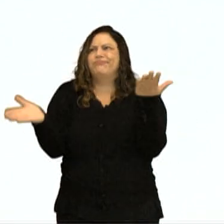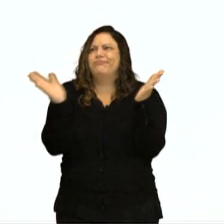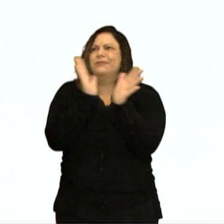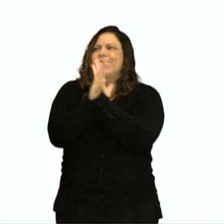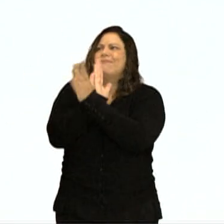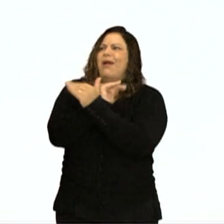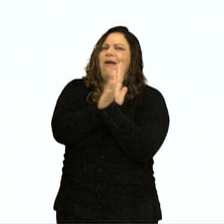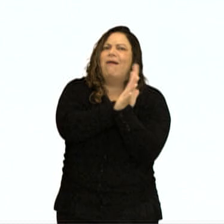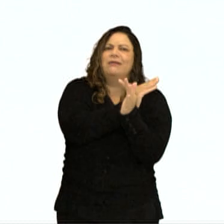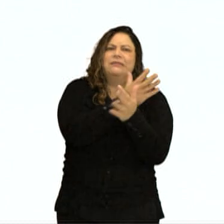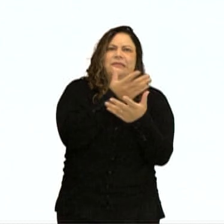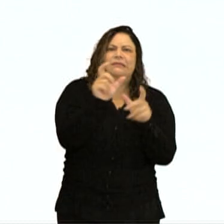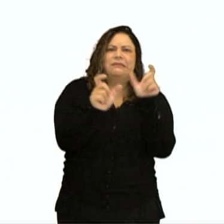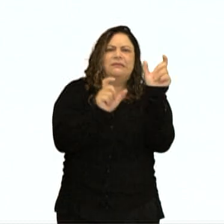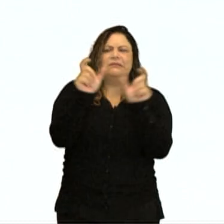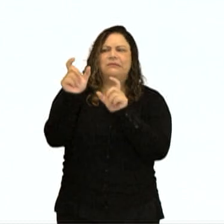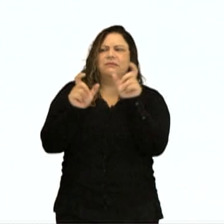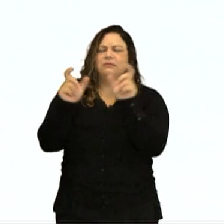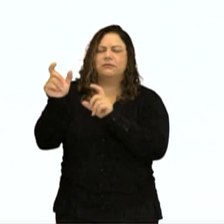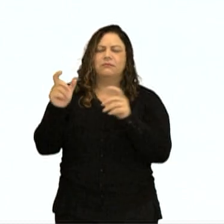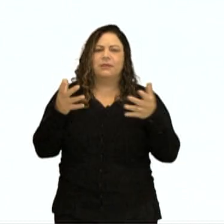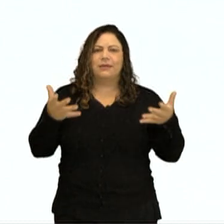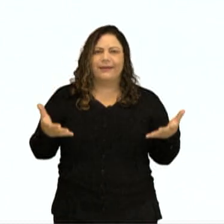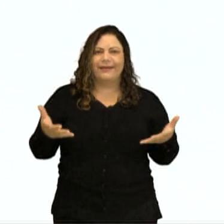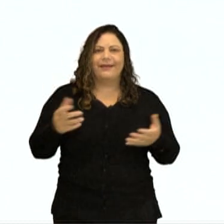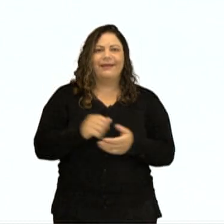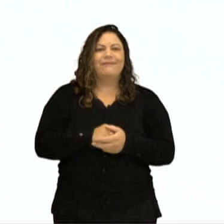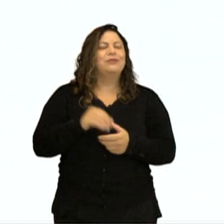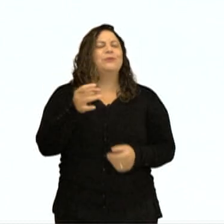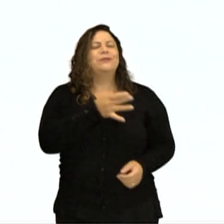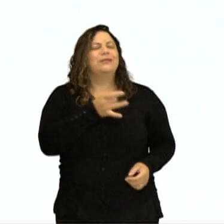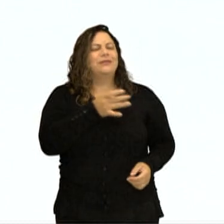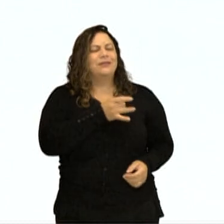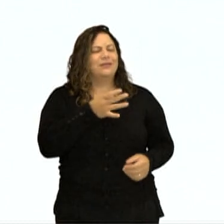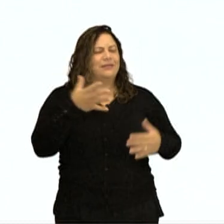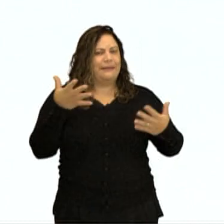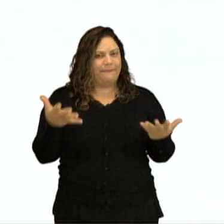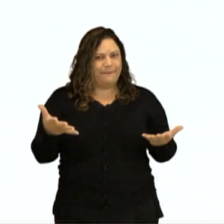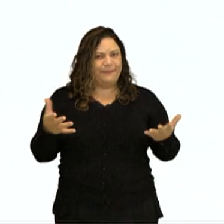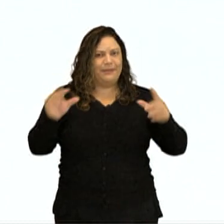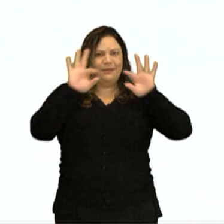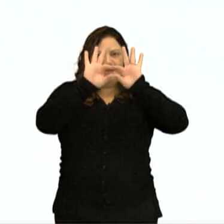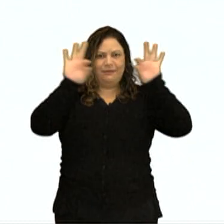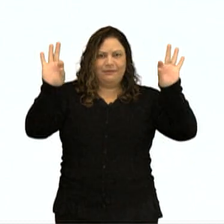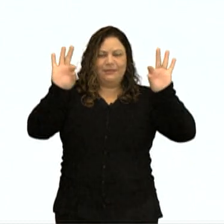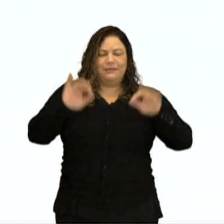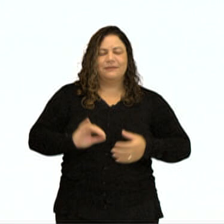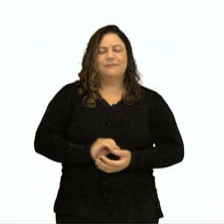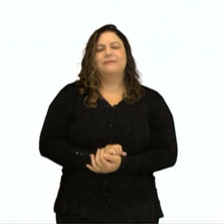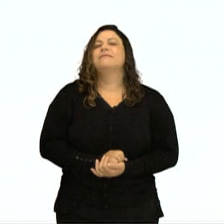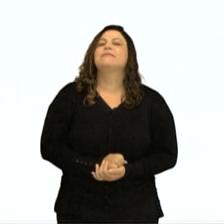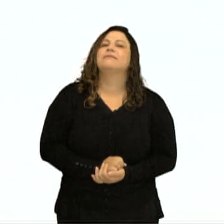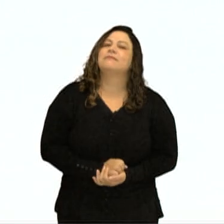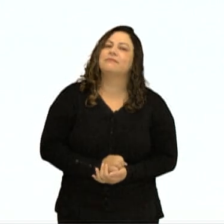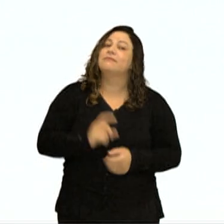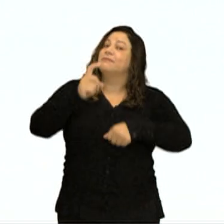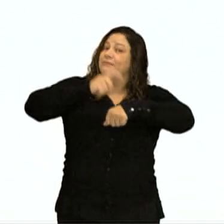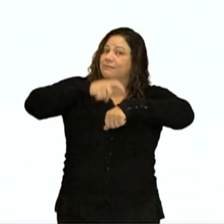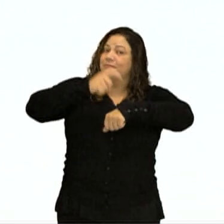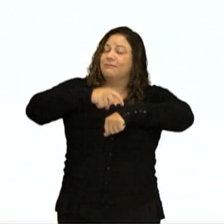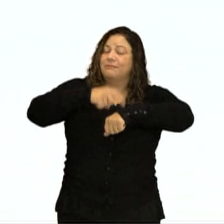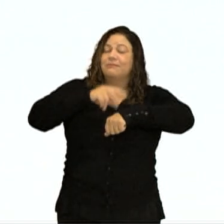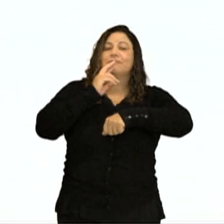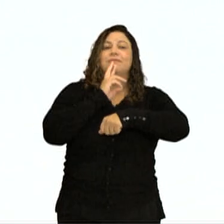algo massacrado como parte. Então, o que temia o deputado referente a esta frase? Então, um tempinho para